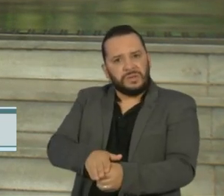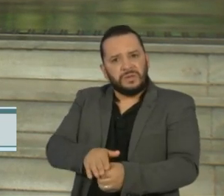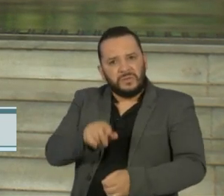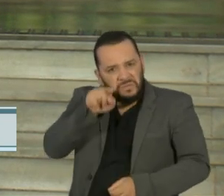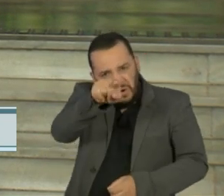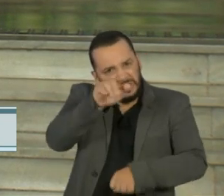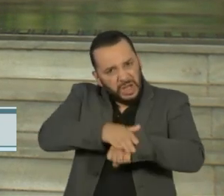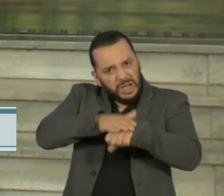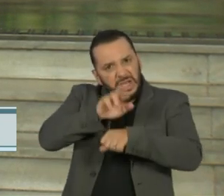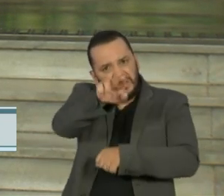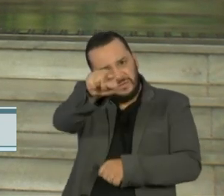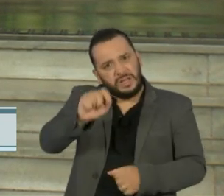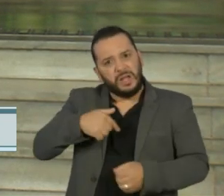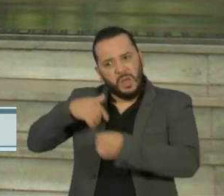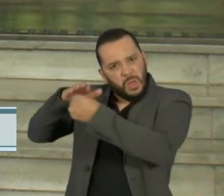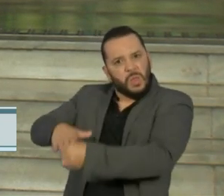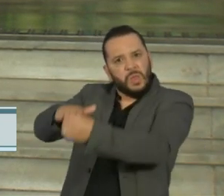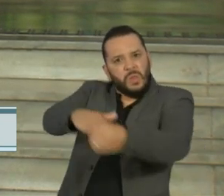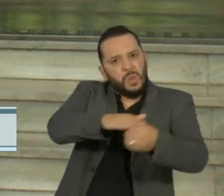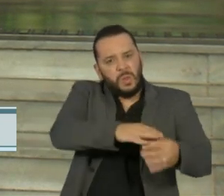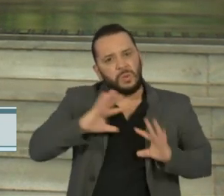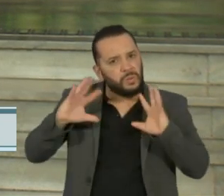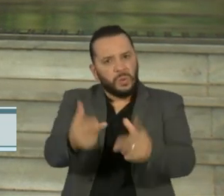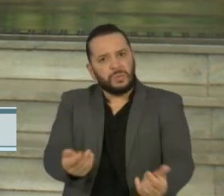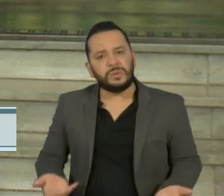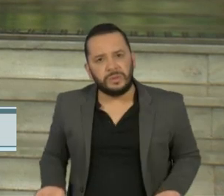agressões e xingamentos a jornalistas,